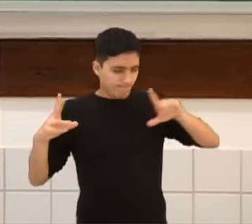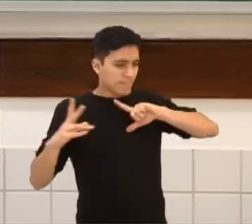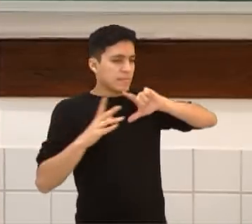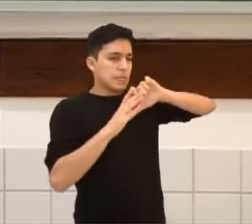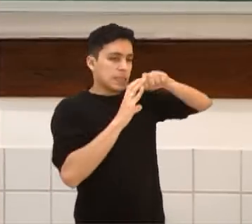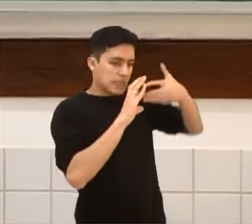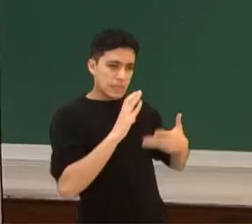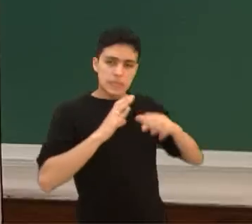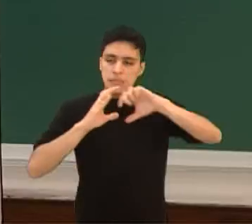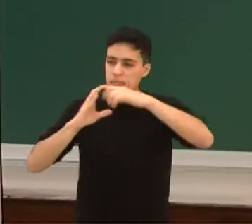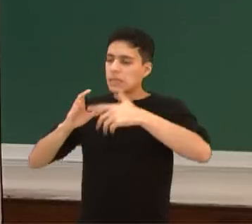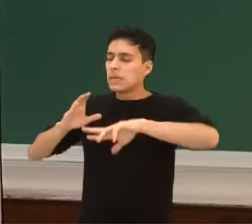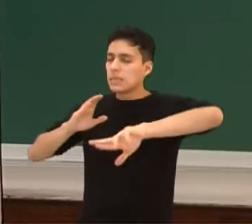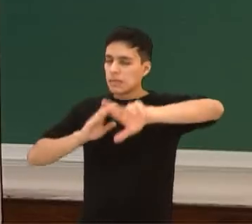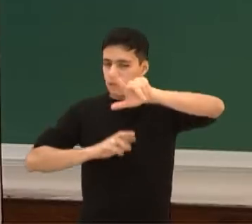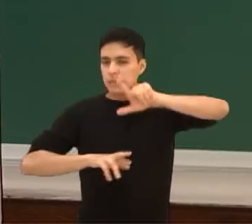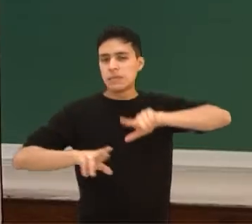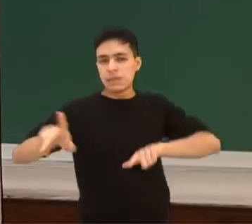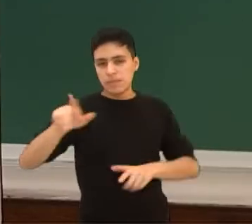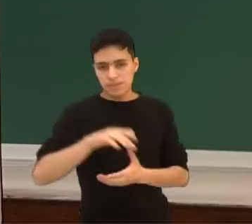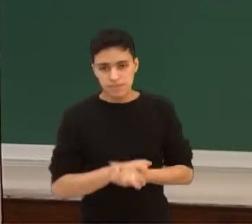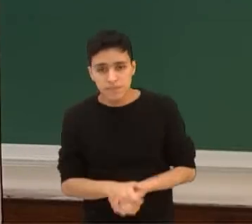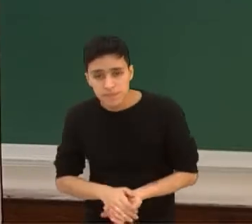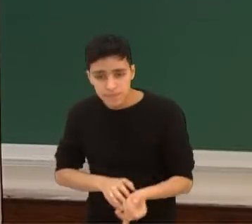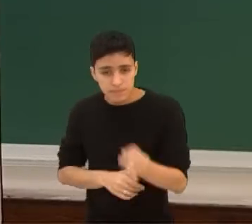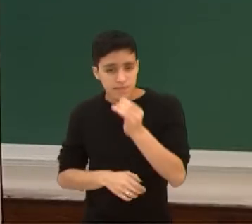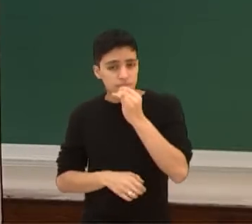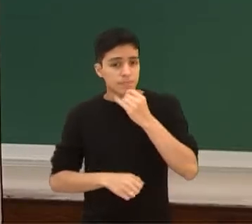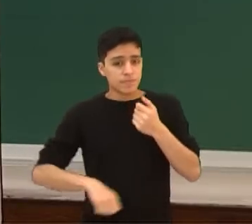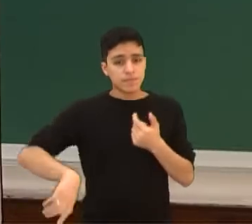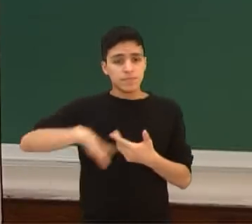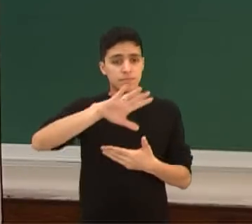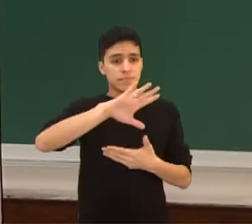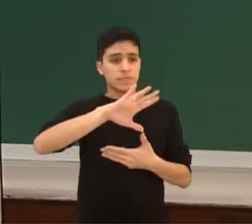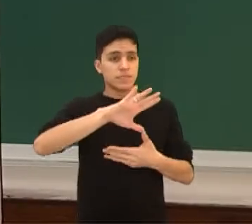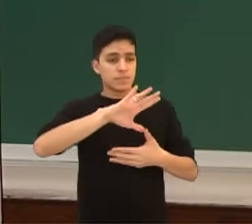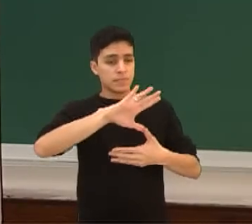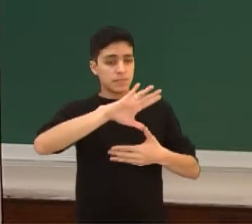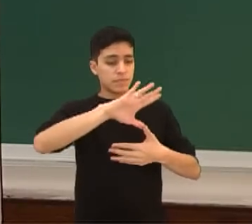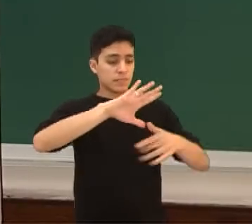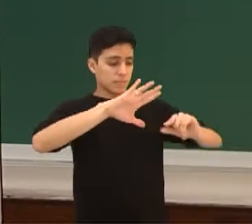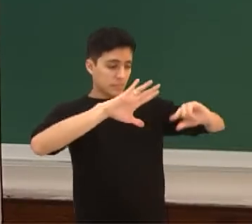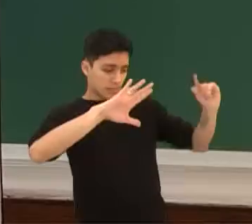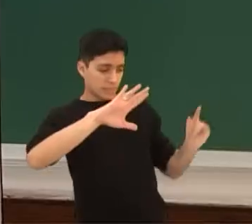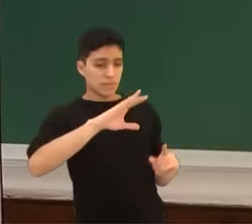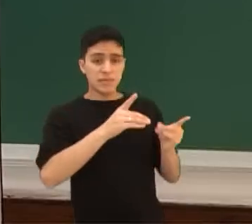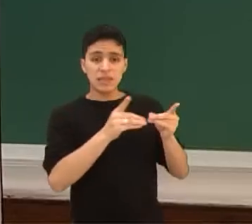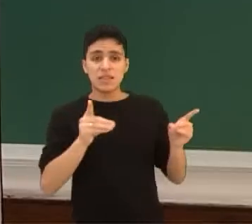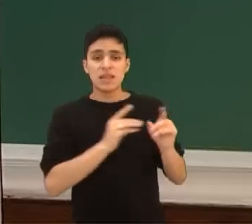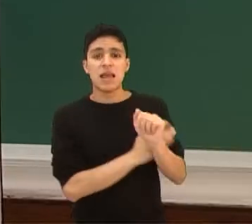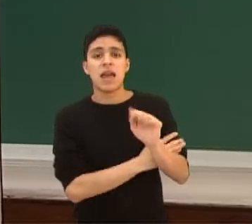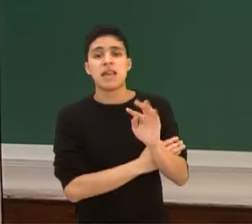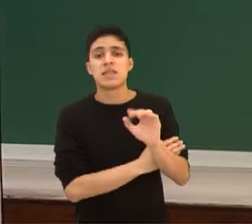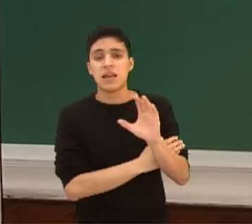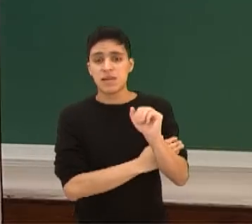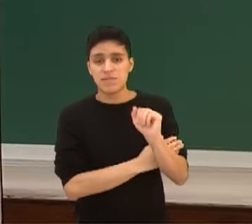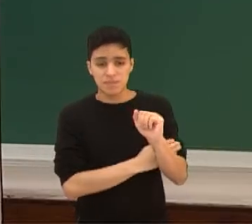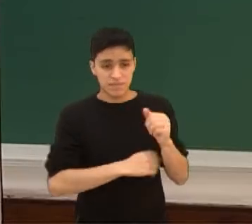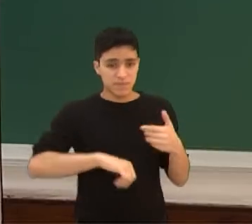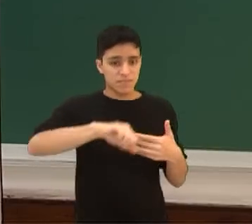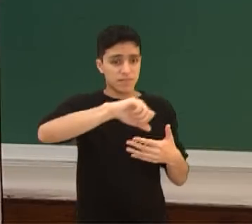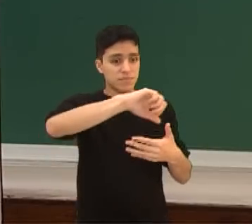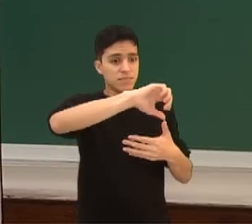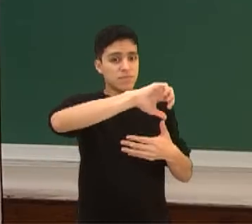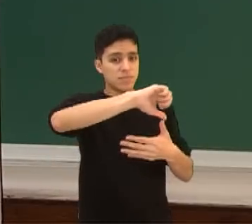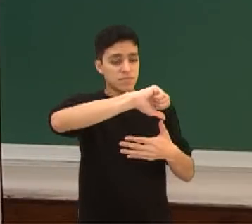características. Nós temos o exemplo no continente americano do deserto Atacama, na América do Sul. E esse deserto não